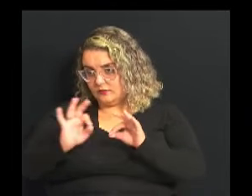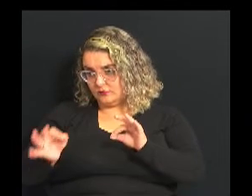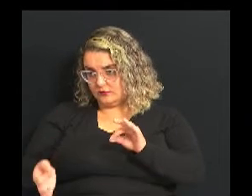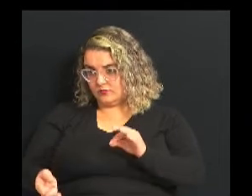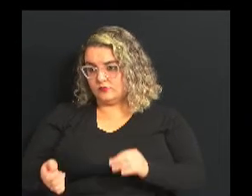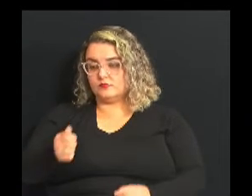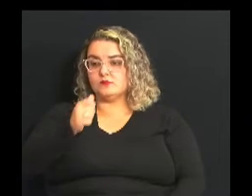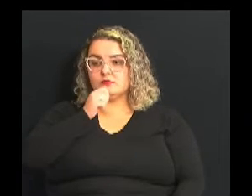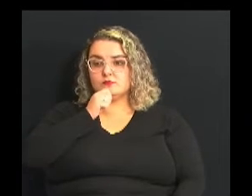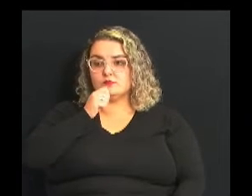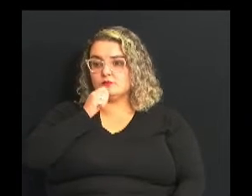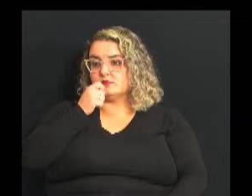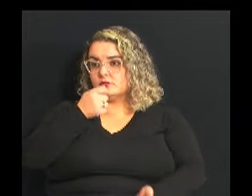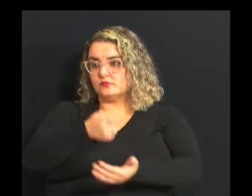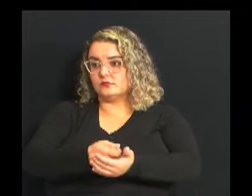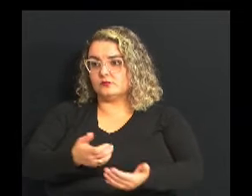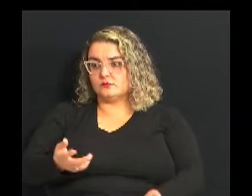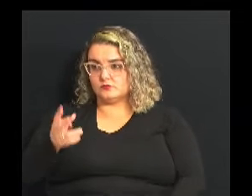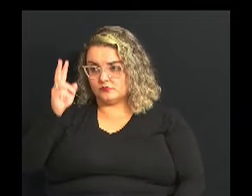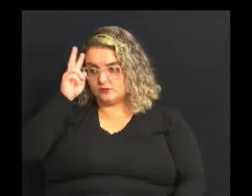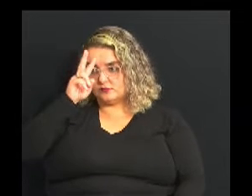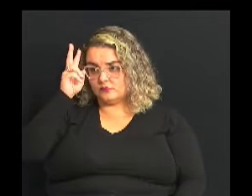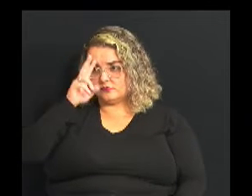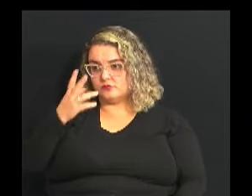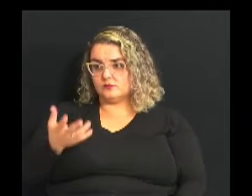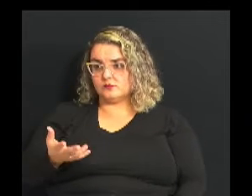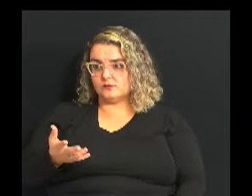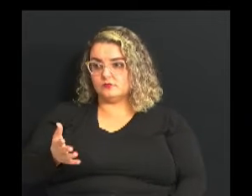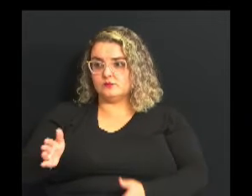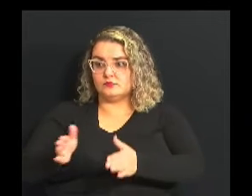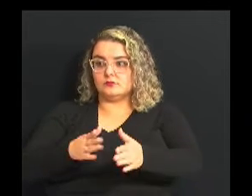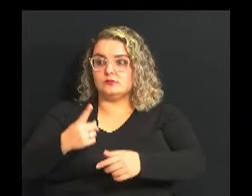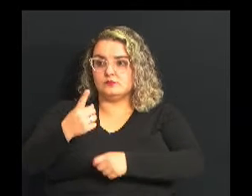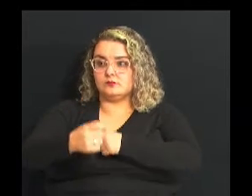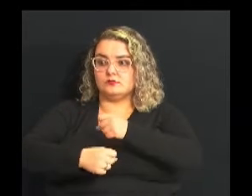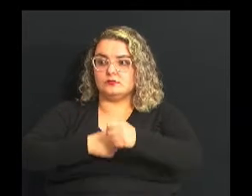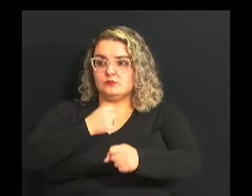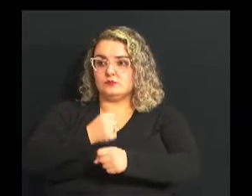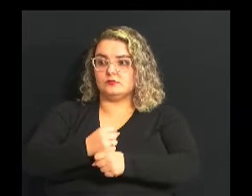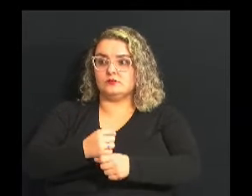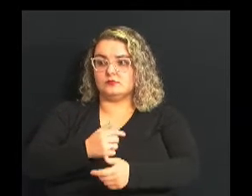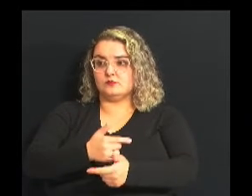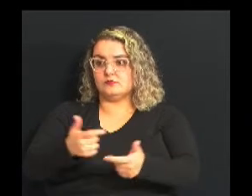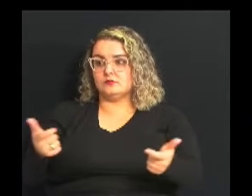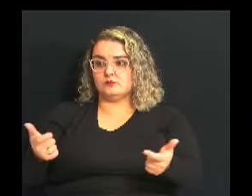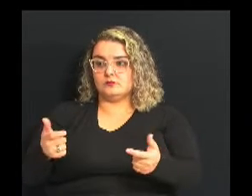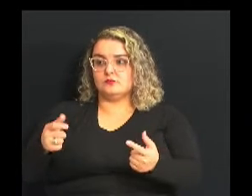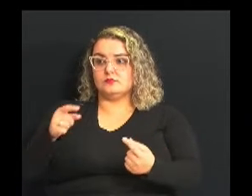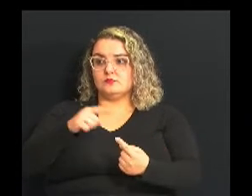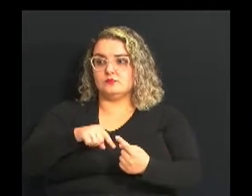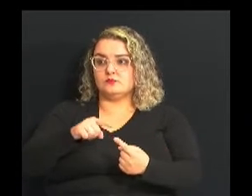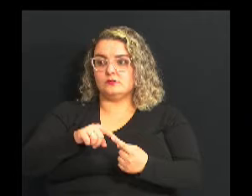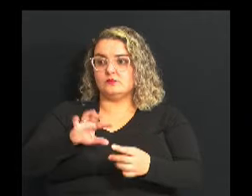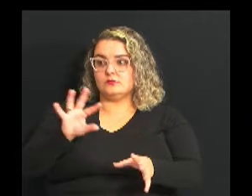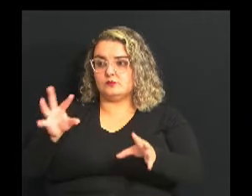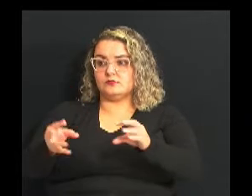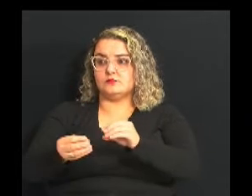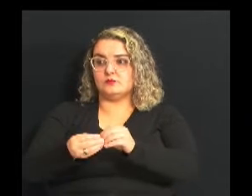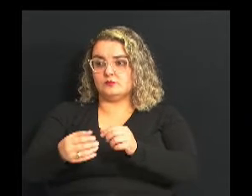executaram. Assim. Lembrando que é para o período de 1 ano, né? Muitos desses objetivos a gente já concluiu, está perto de concluir